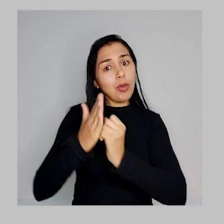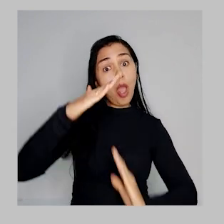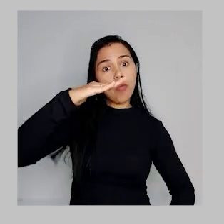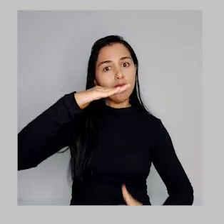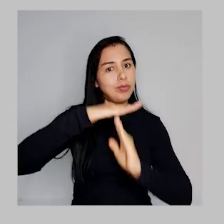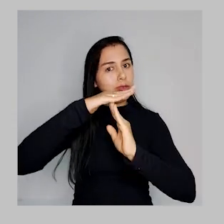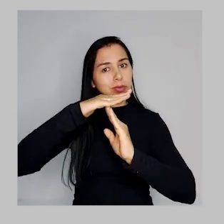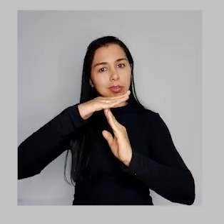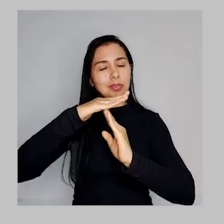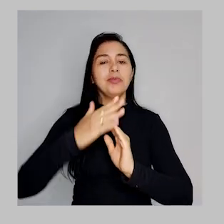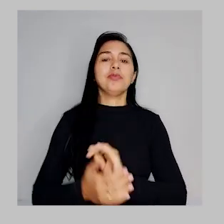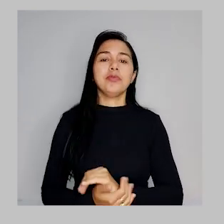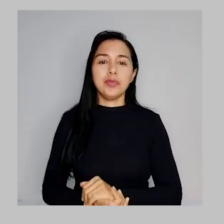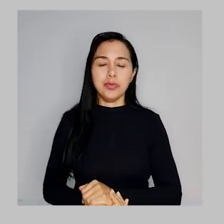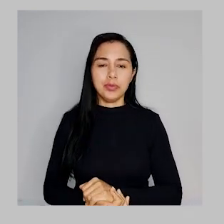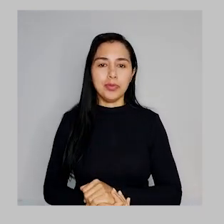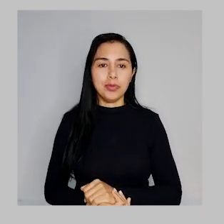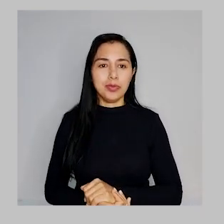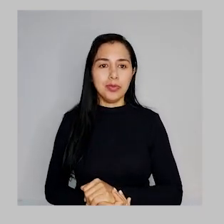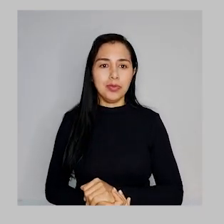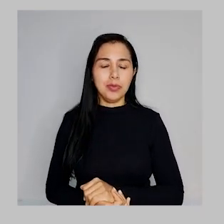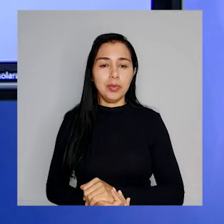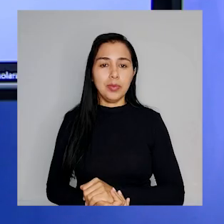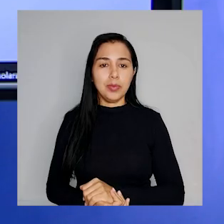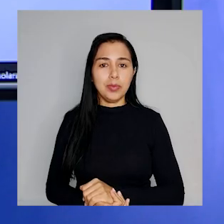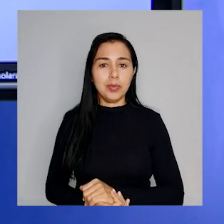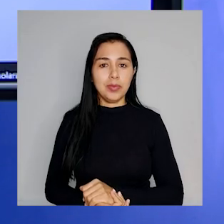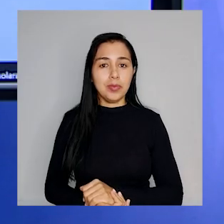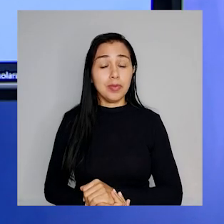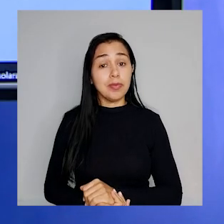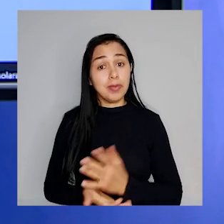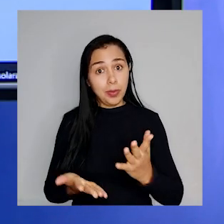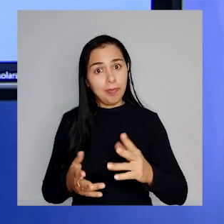corretamente, você vai alcançar aí a nota máxima.